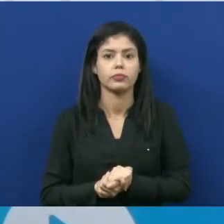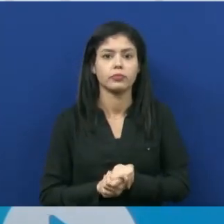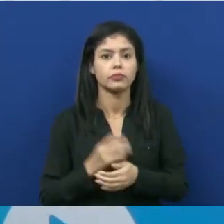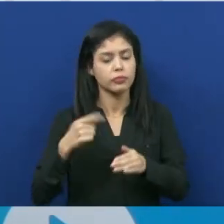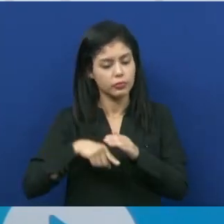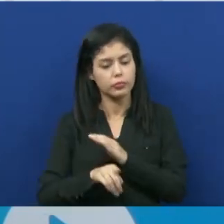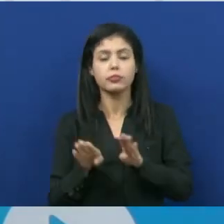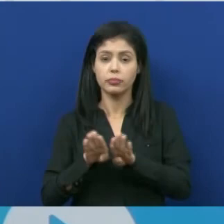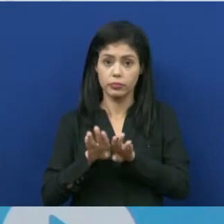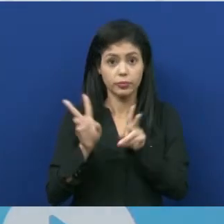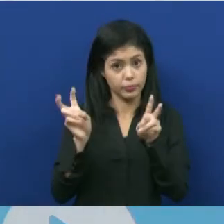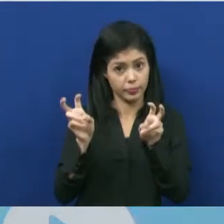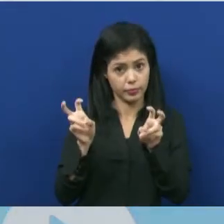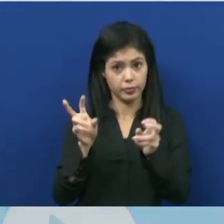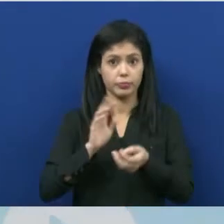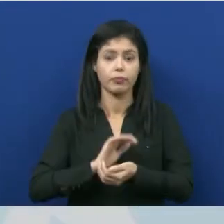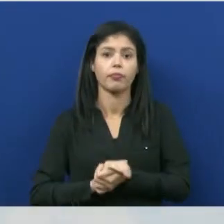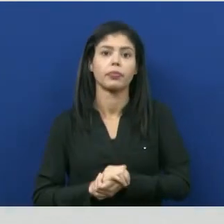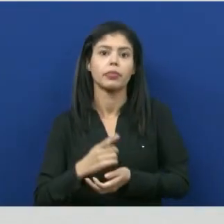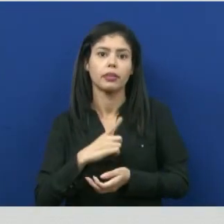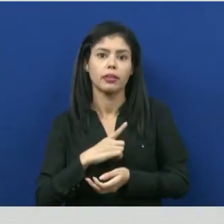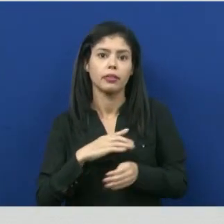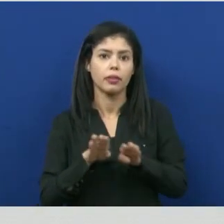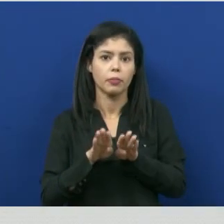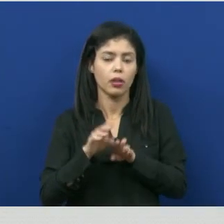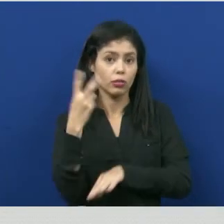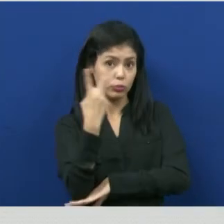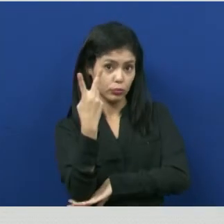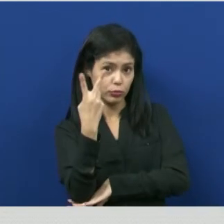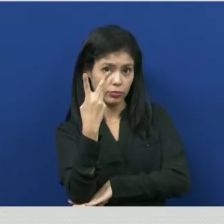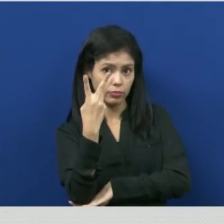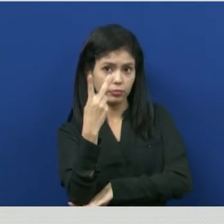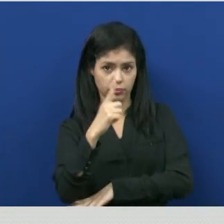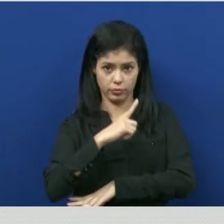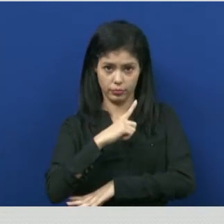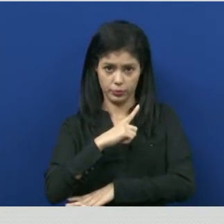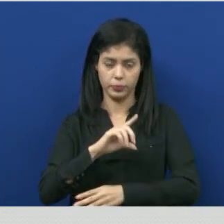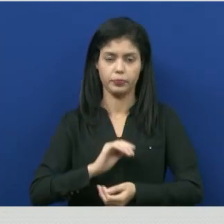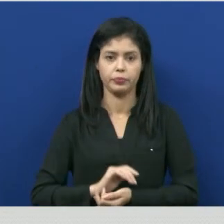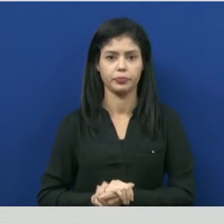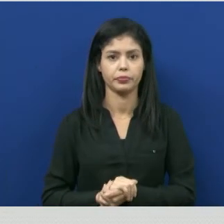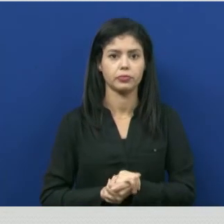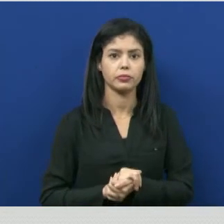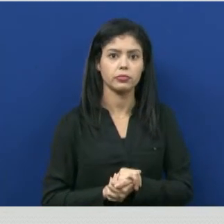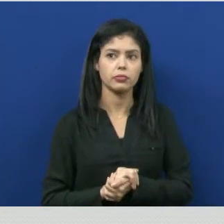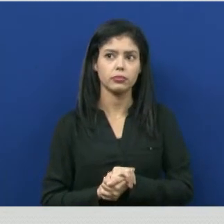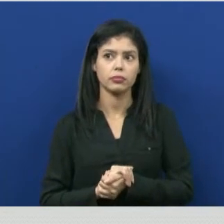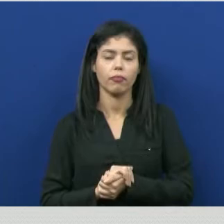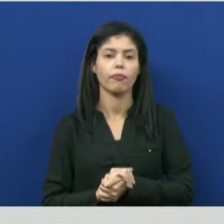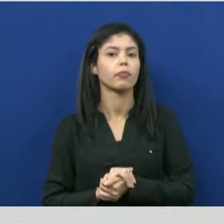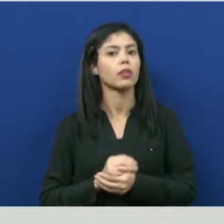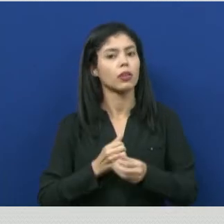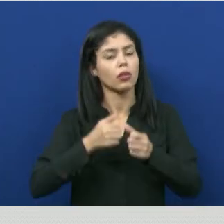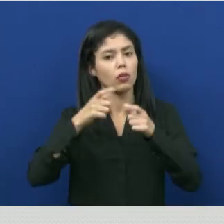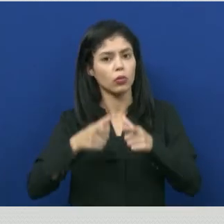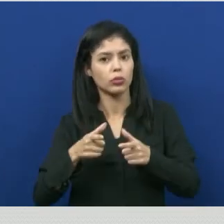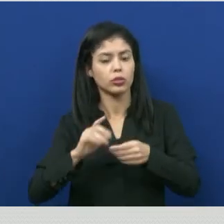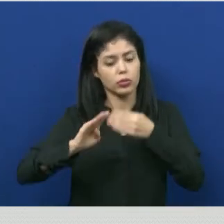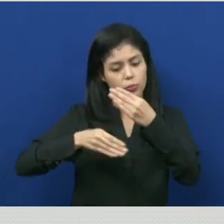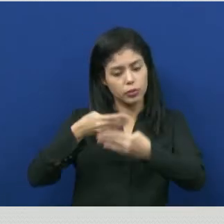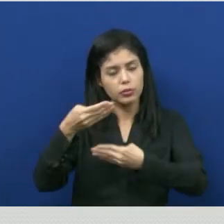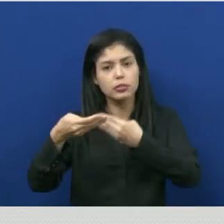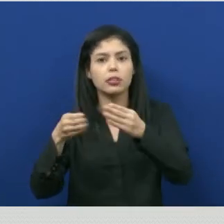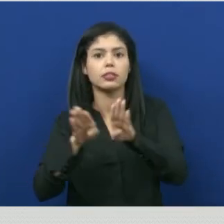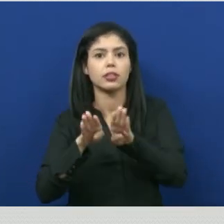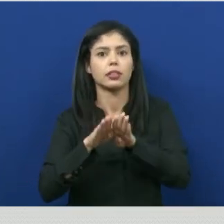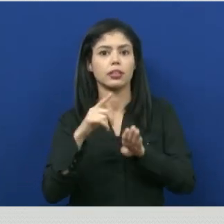Dentro ainda desse contexto, existem na natureza dois tipos de materiais distintos. Aqueles em que esse processo